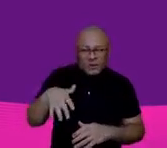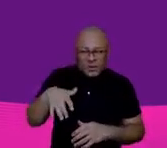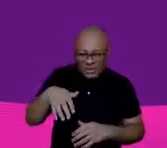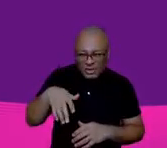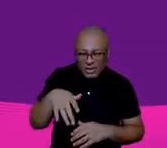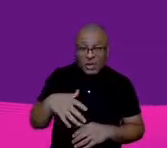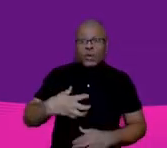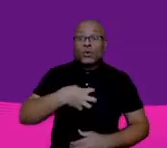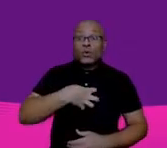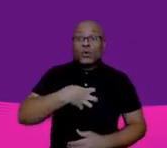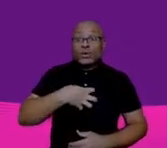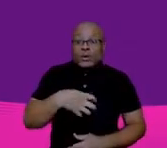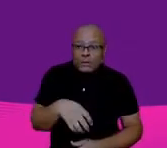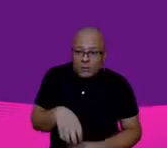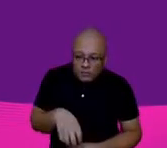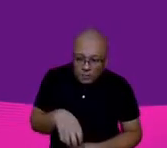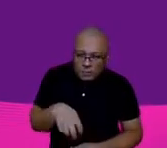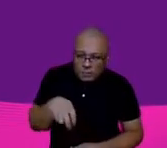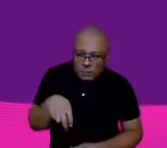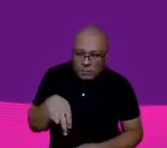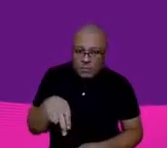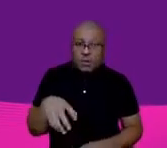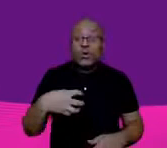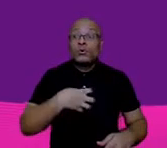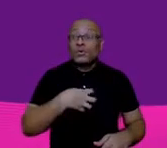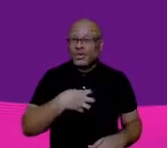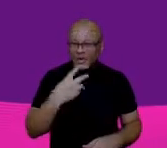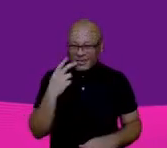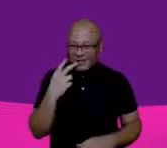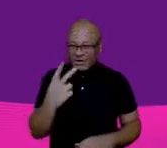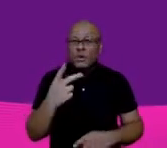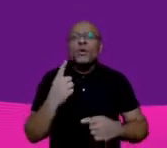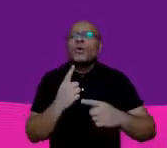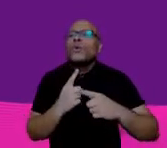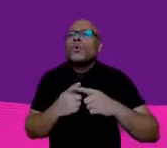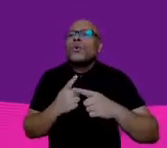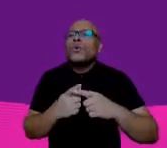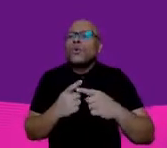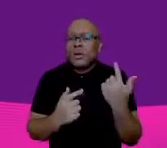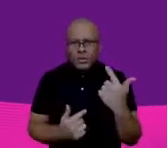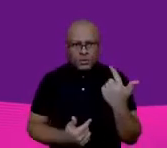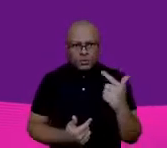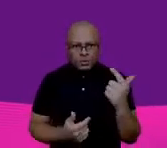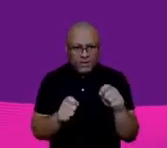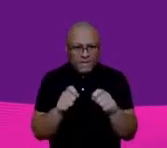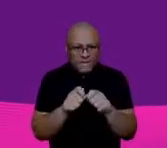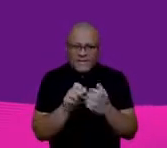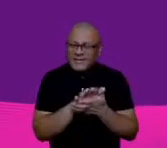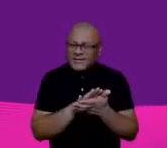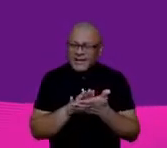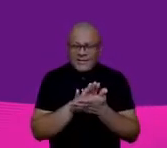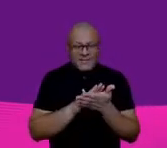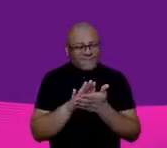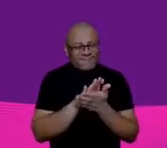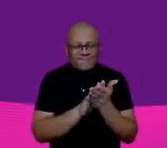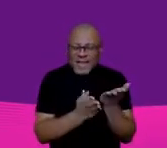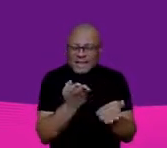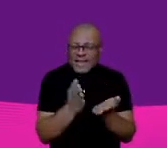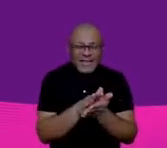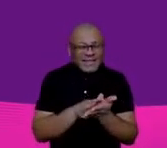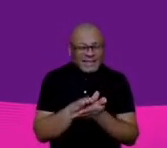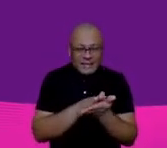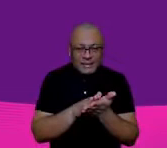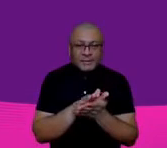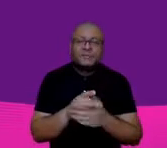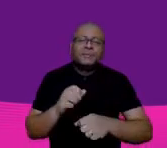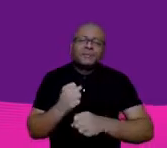fletida, isso numa época que simplesmente você não tinha muito o que fazer pelo paciente. Durante muitos anos, gente,